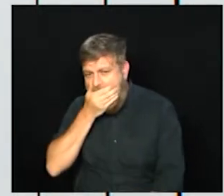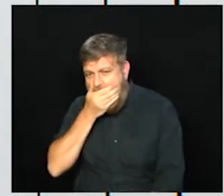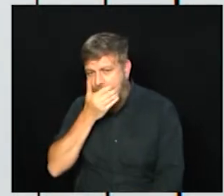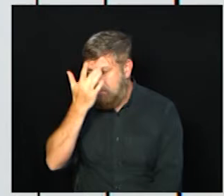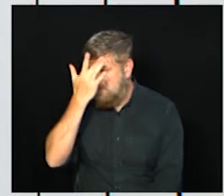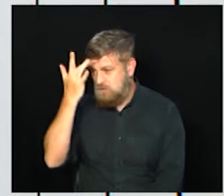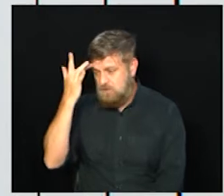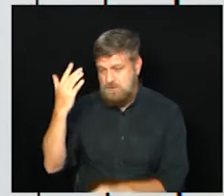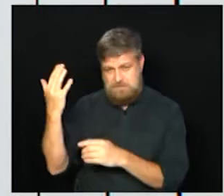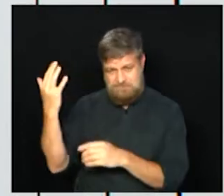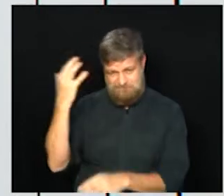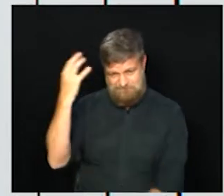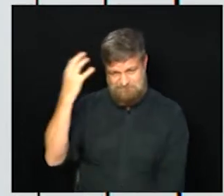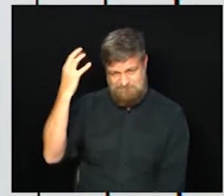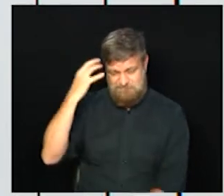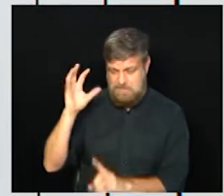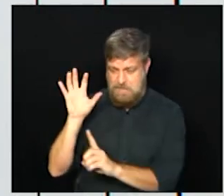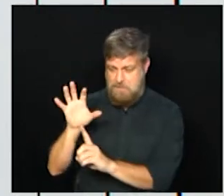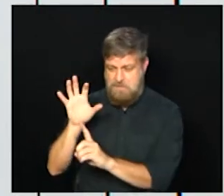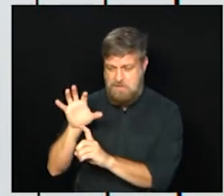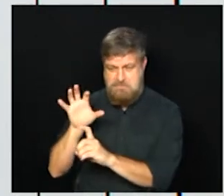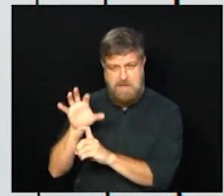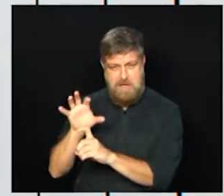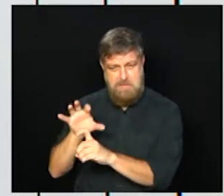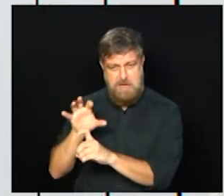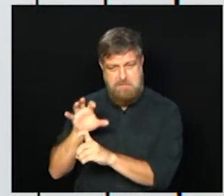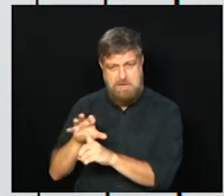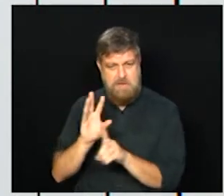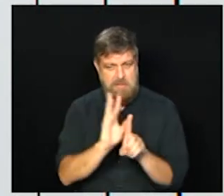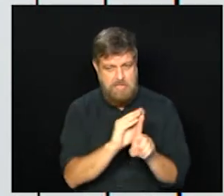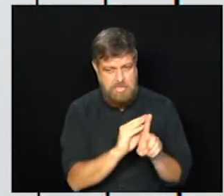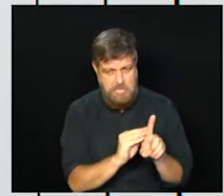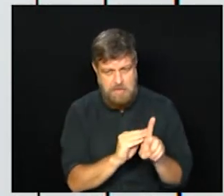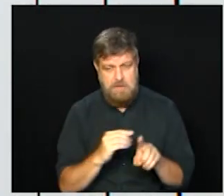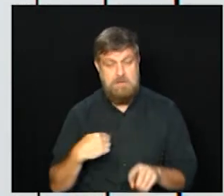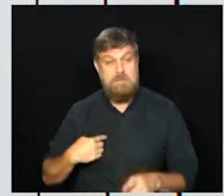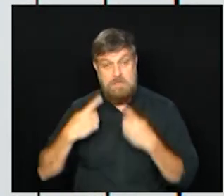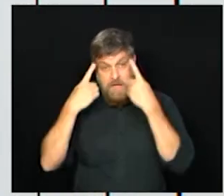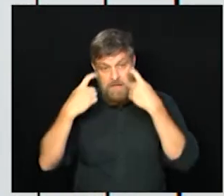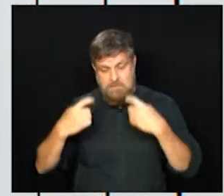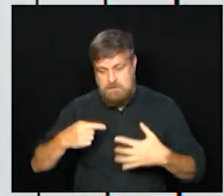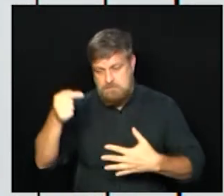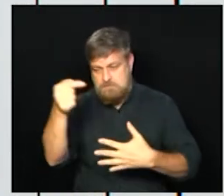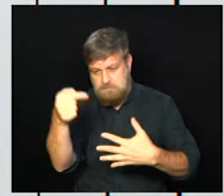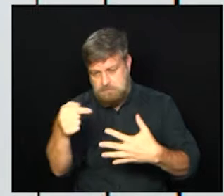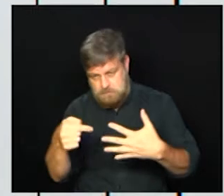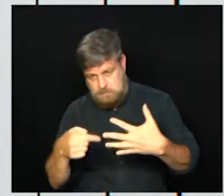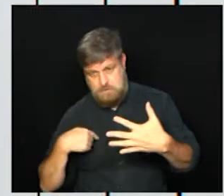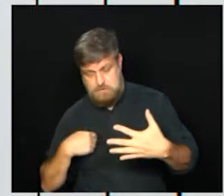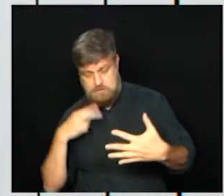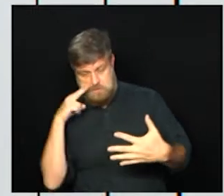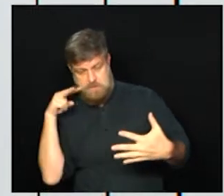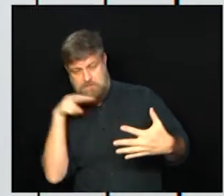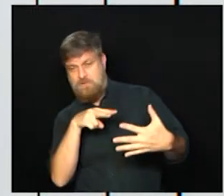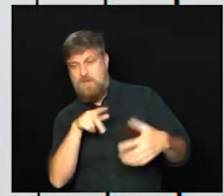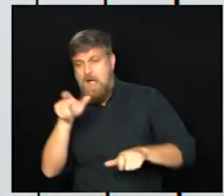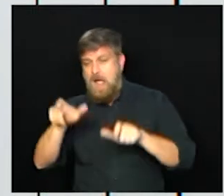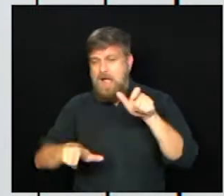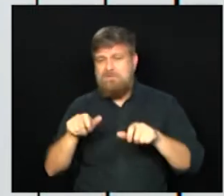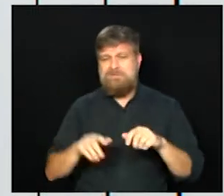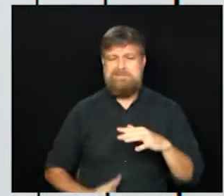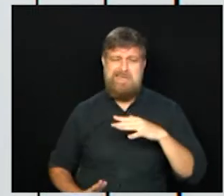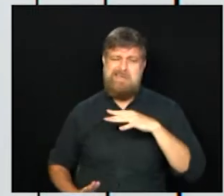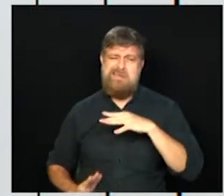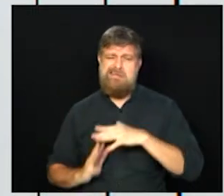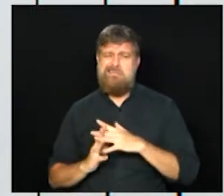Psicológica. psicológica. Então, todas essas violências que a gente acaba vendo no dia a dia, as pessoas também não aguentavam mais